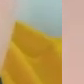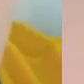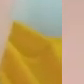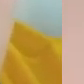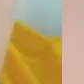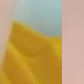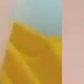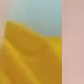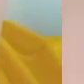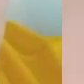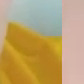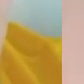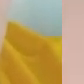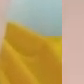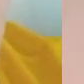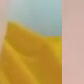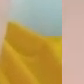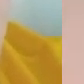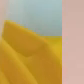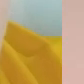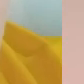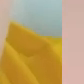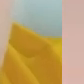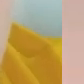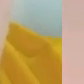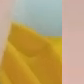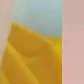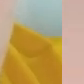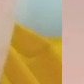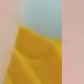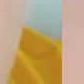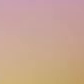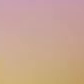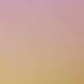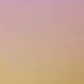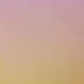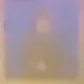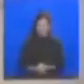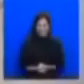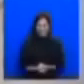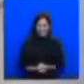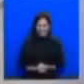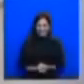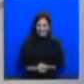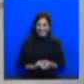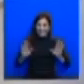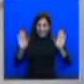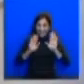Independência 2023, sorteio dia 9 do 9 de 2023.